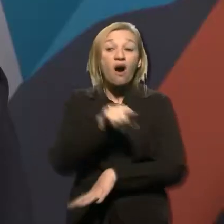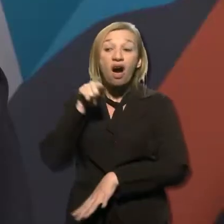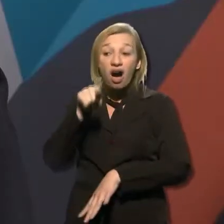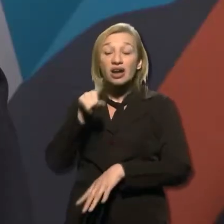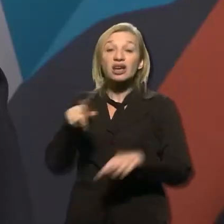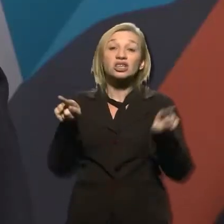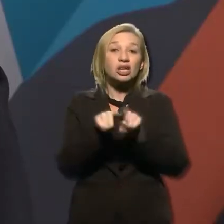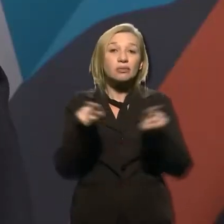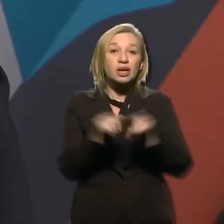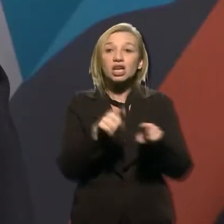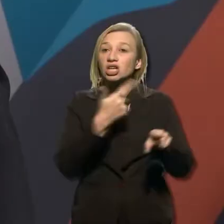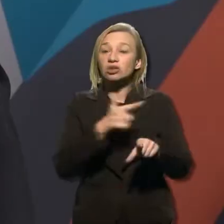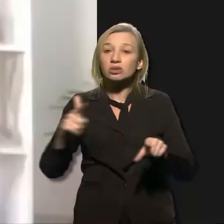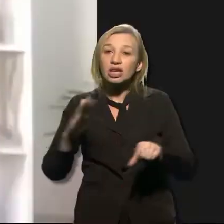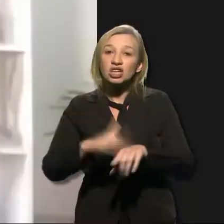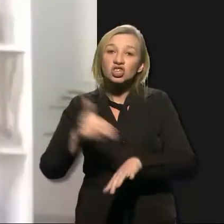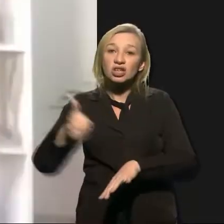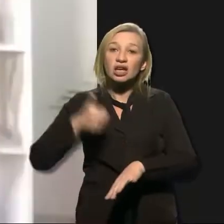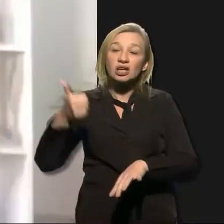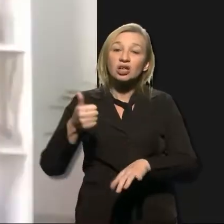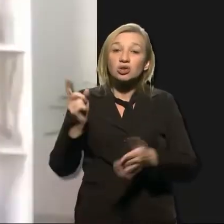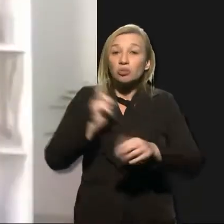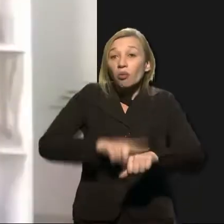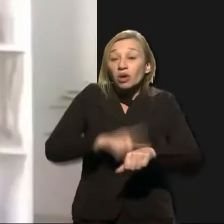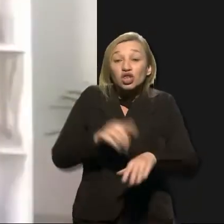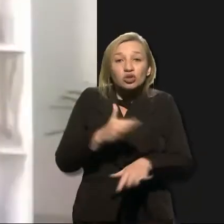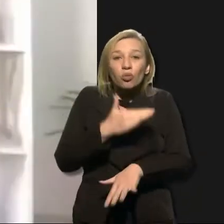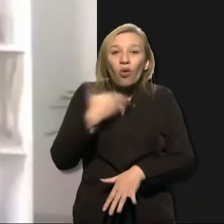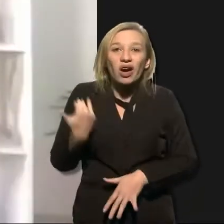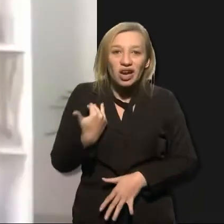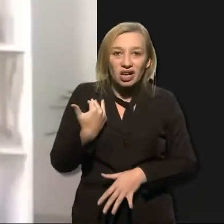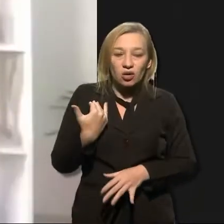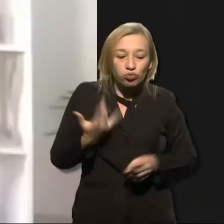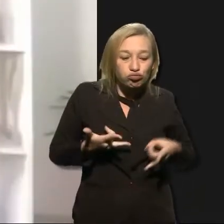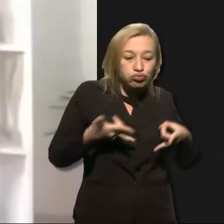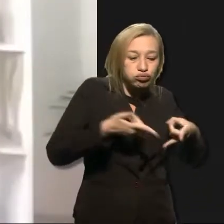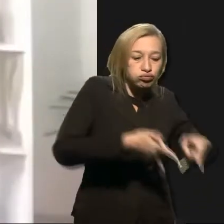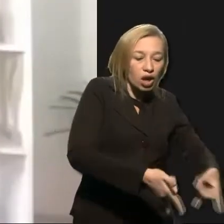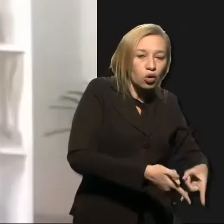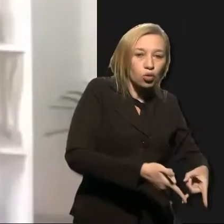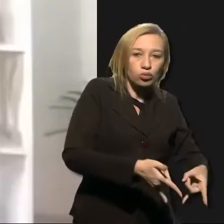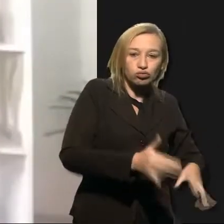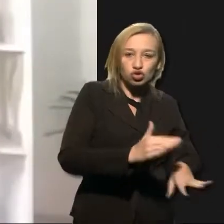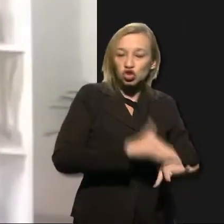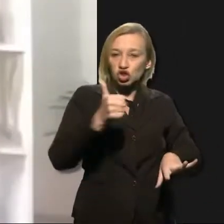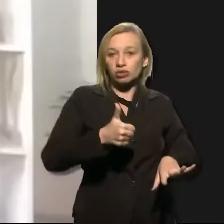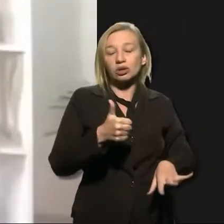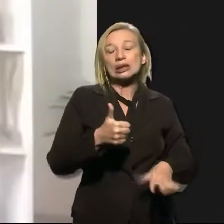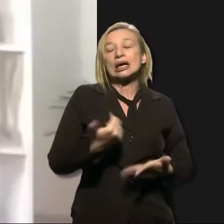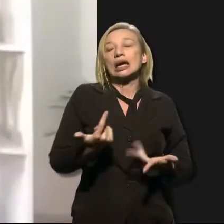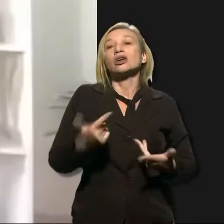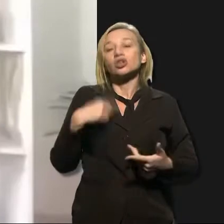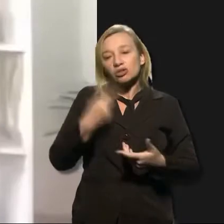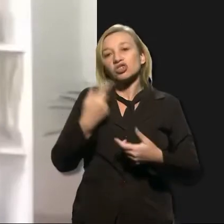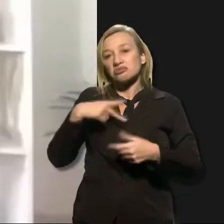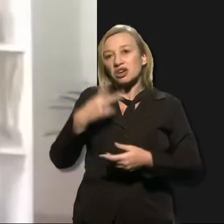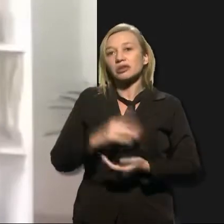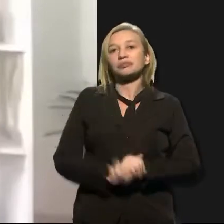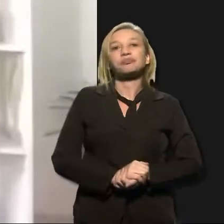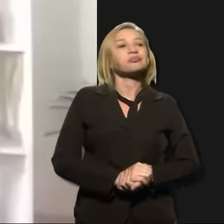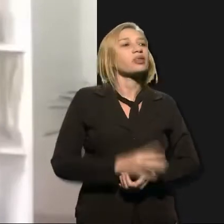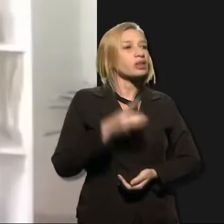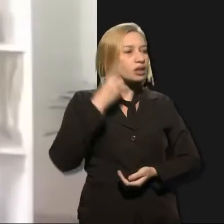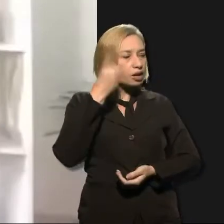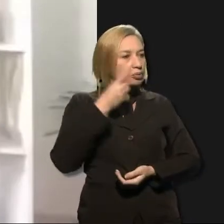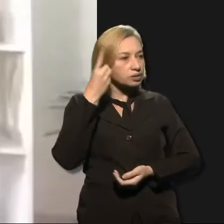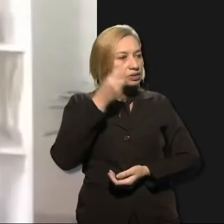desigualdade social, aqueles que também não têm dignidade nem na hora de morrer, nem na hora de um enterro digno, enfim. É